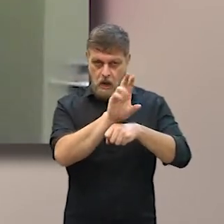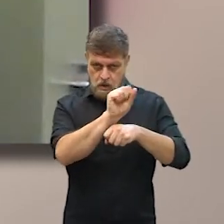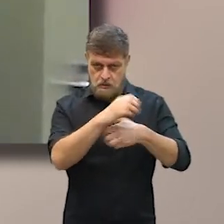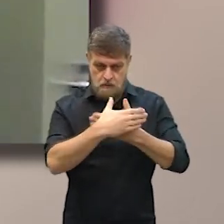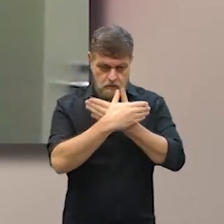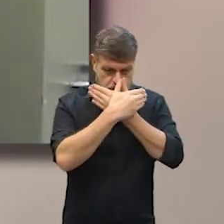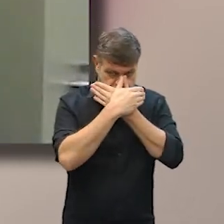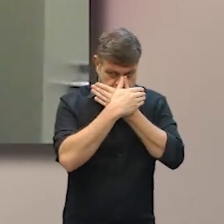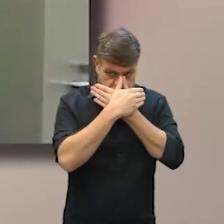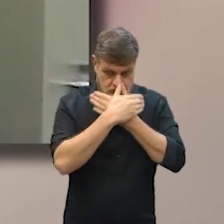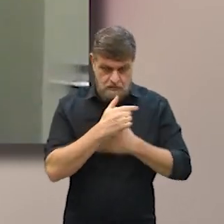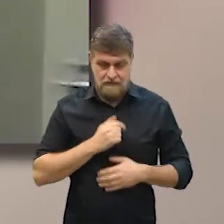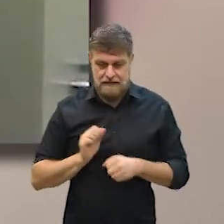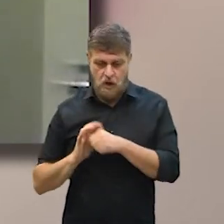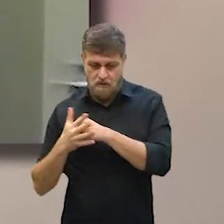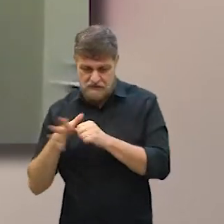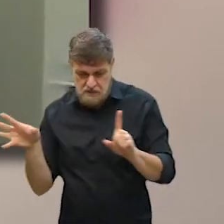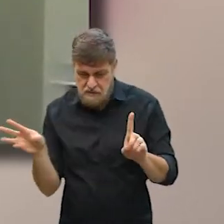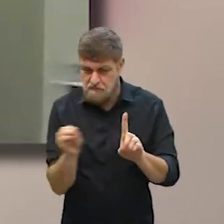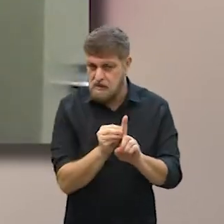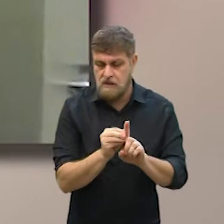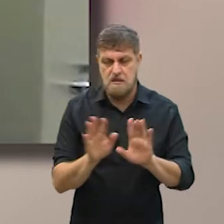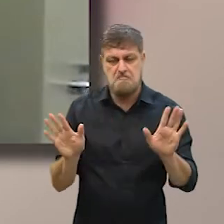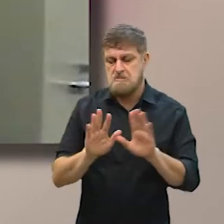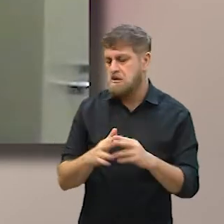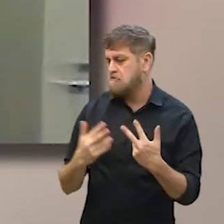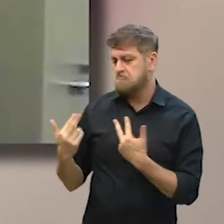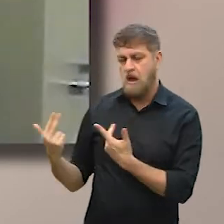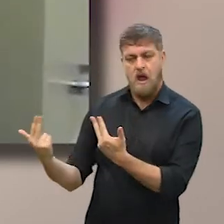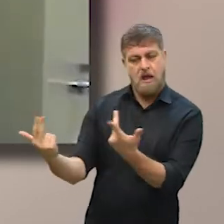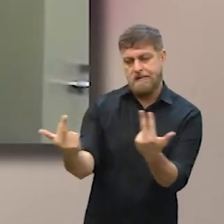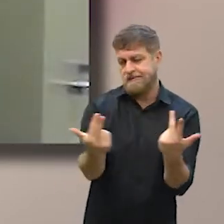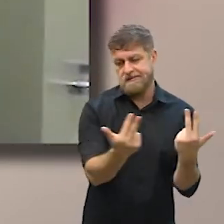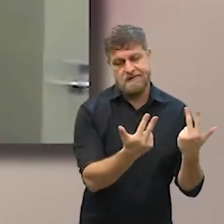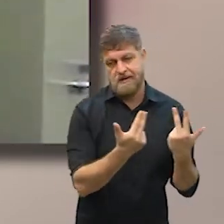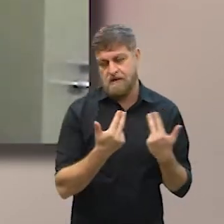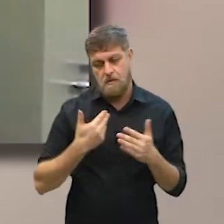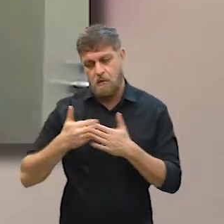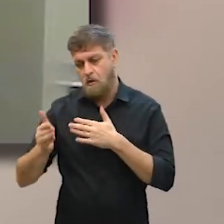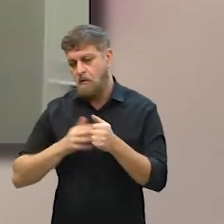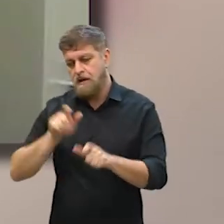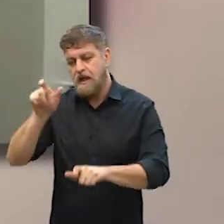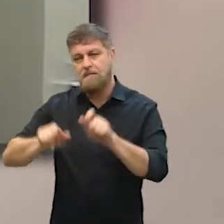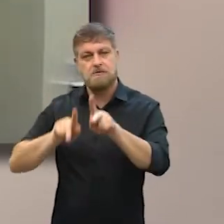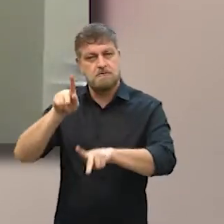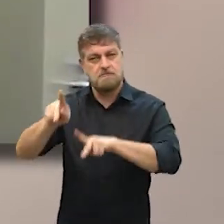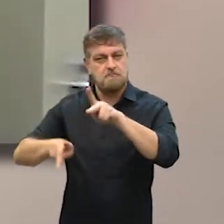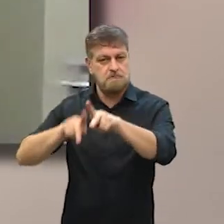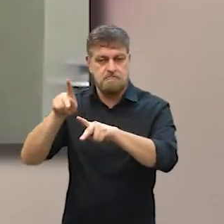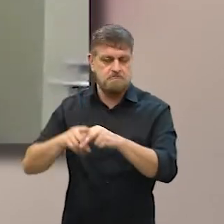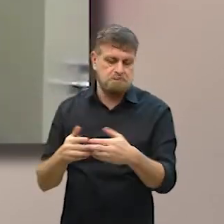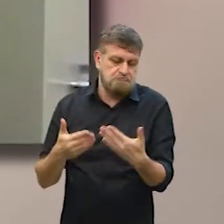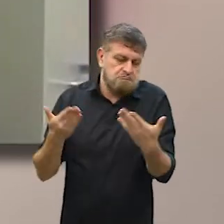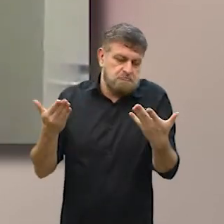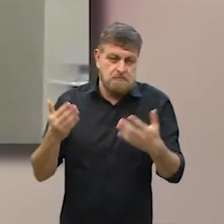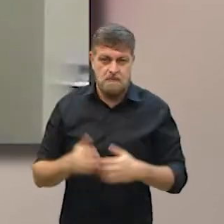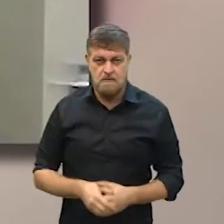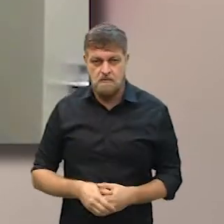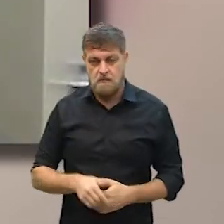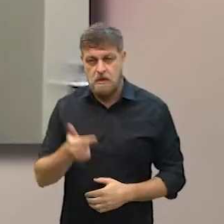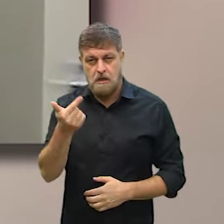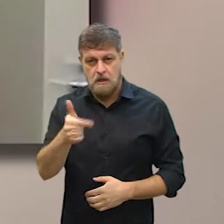da doença prognóstico dele pegar a corrigir para não é pior daqui de uma cor da pessoa